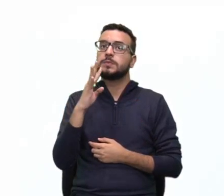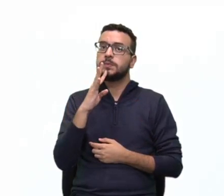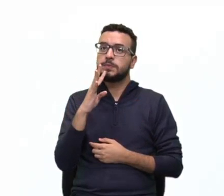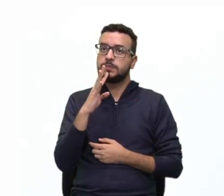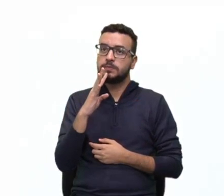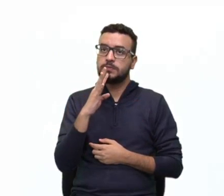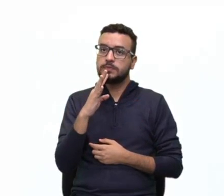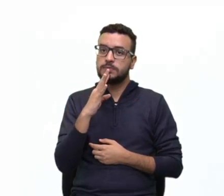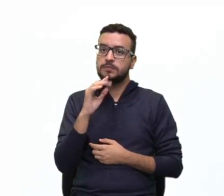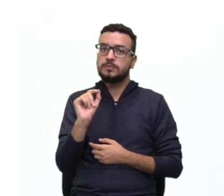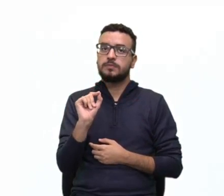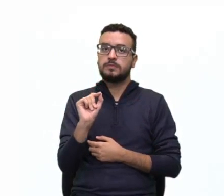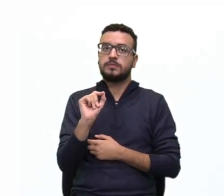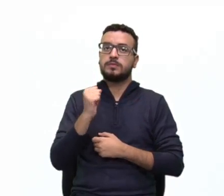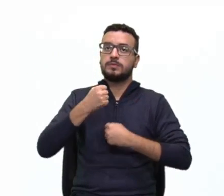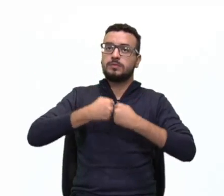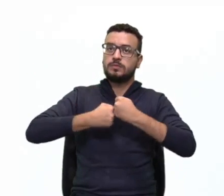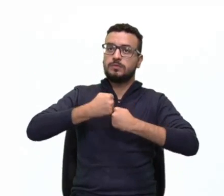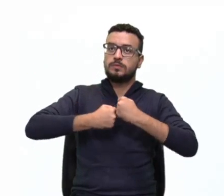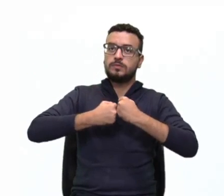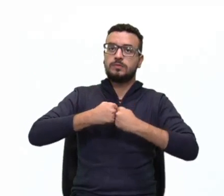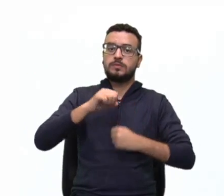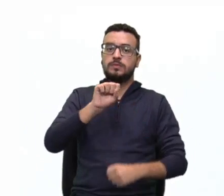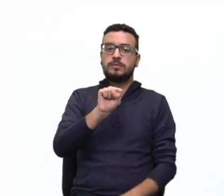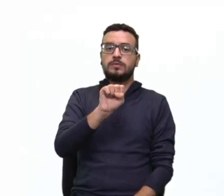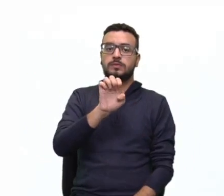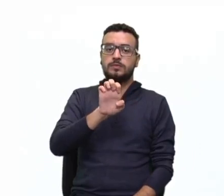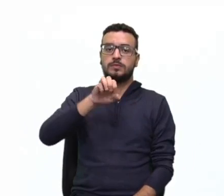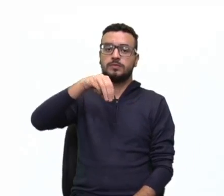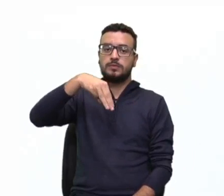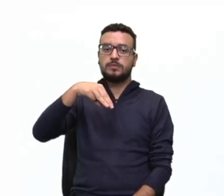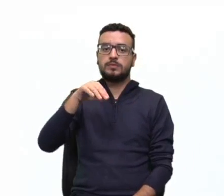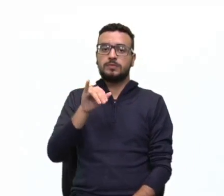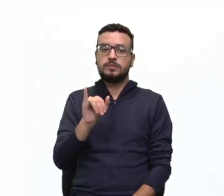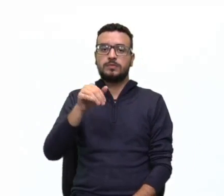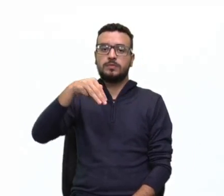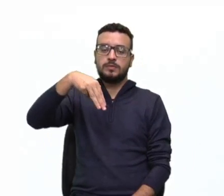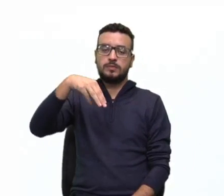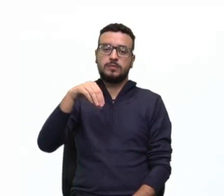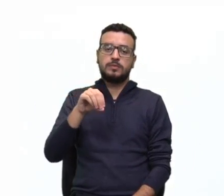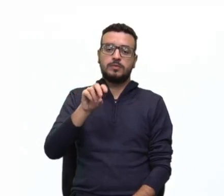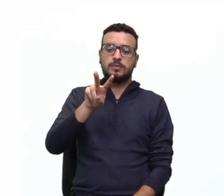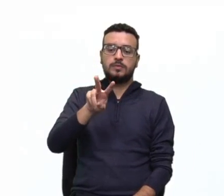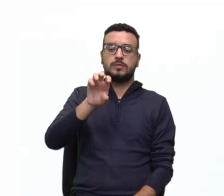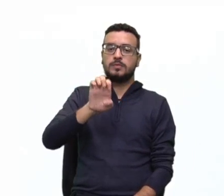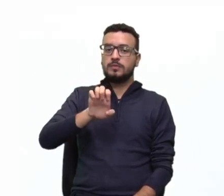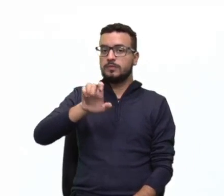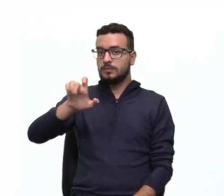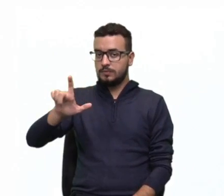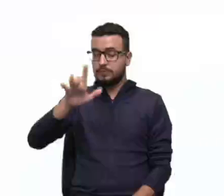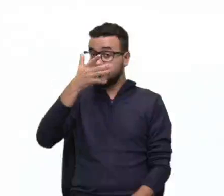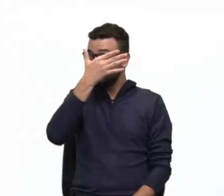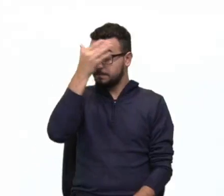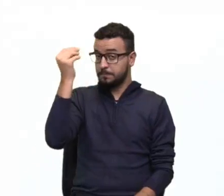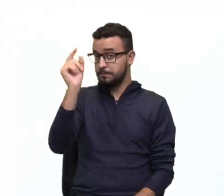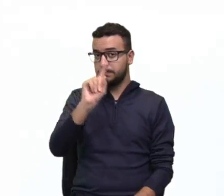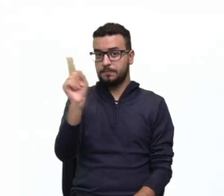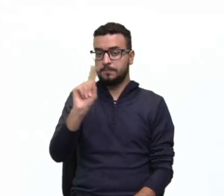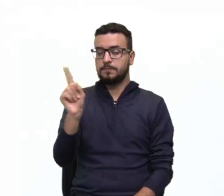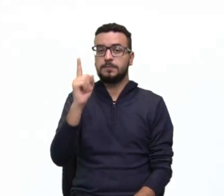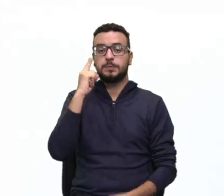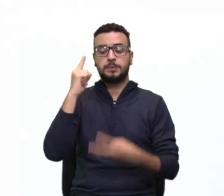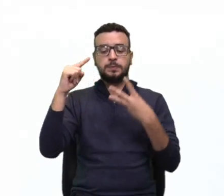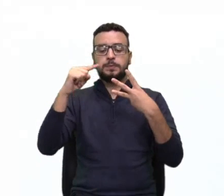conhecida como articulação semimóvel, tá? Não esqueça disso.